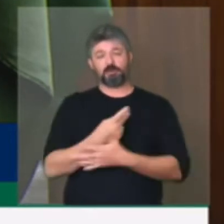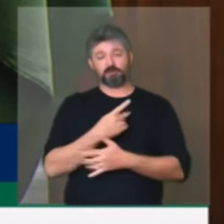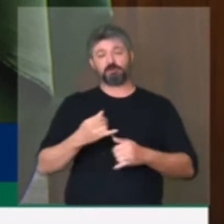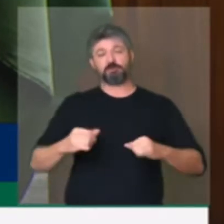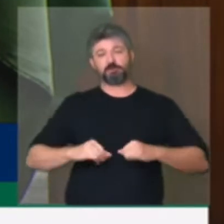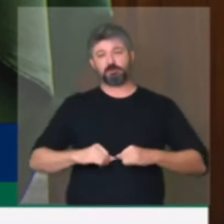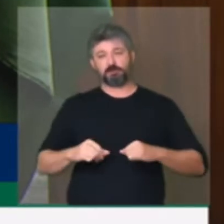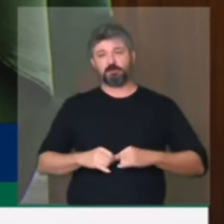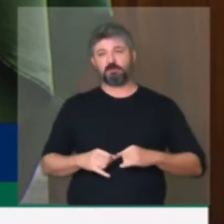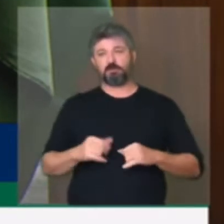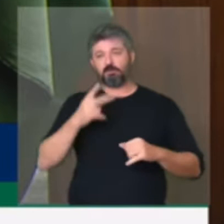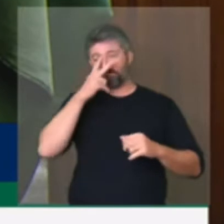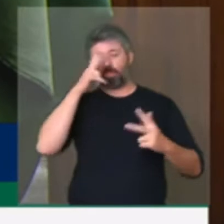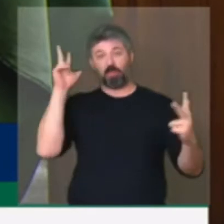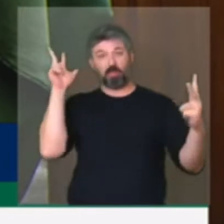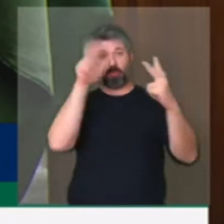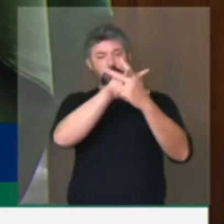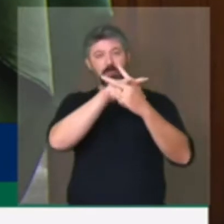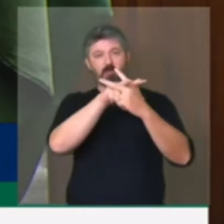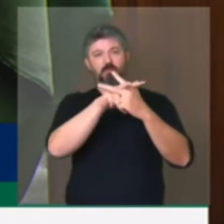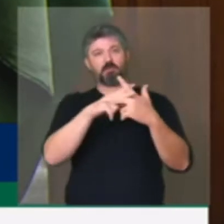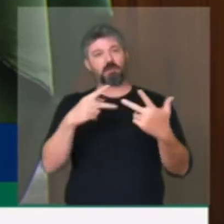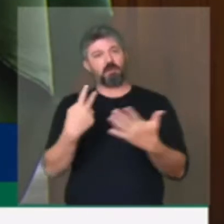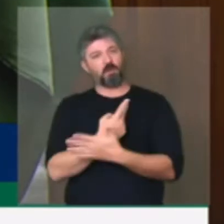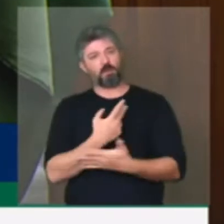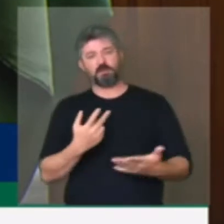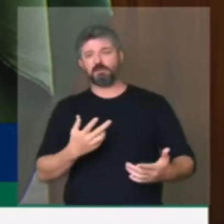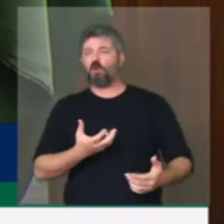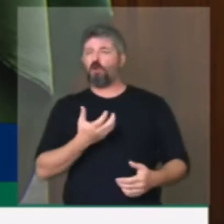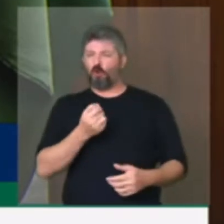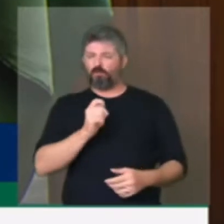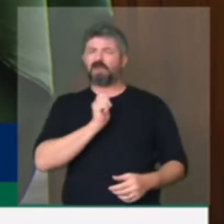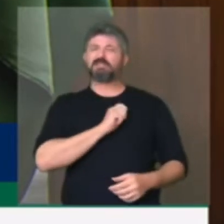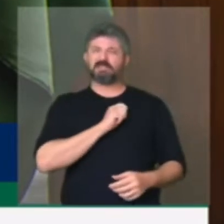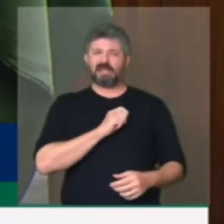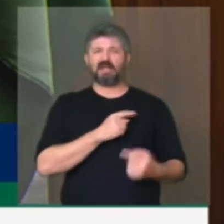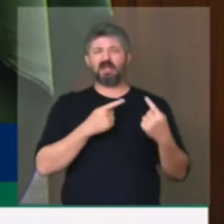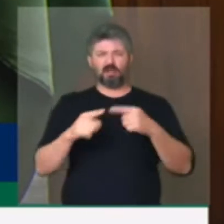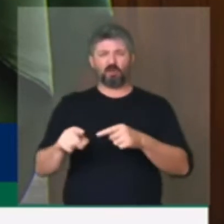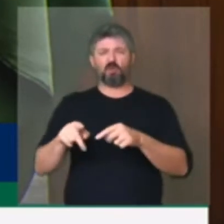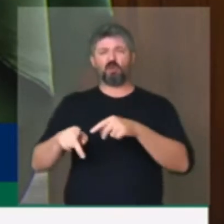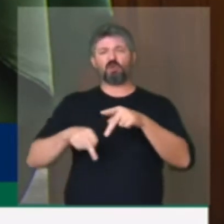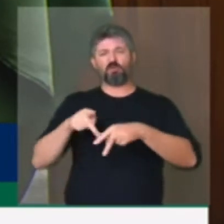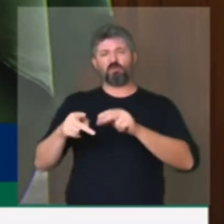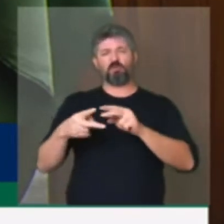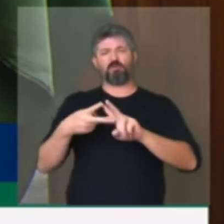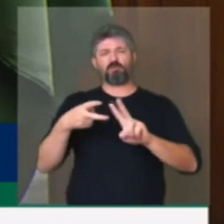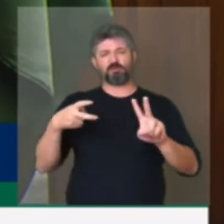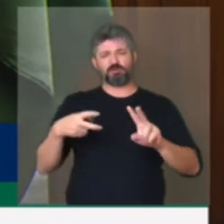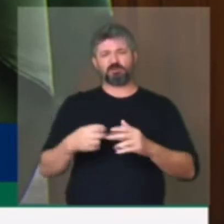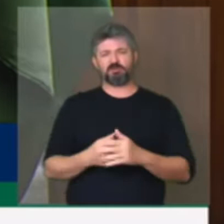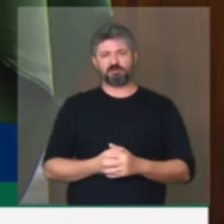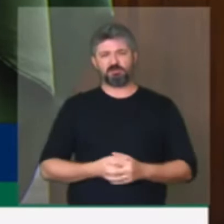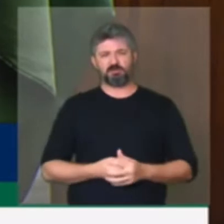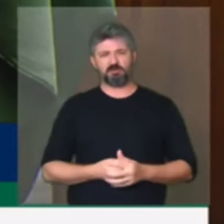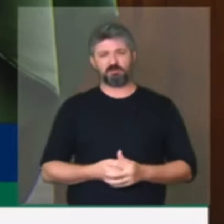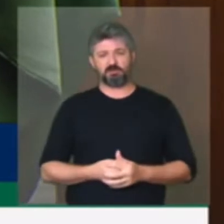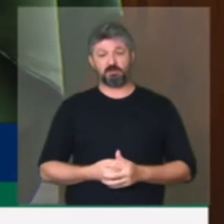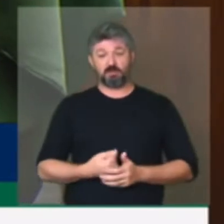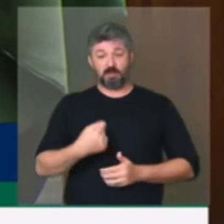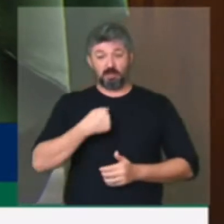numa batalha que houve lá fora, numa agressão covarde que o povo indígena sofreu. Eu,